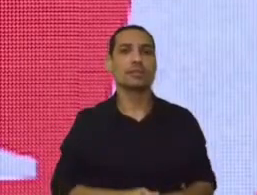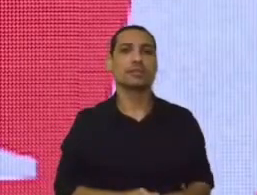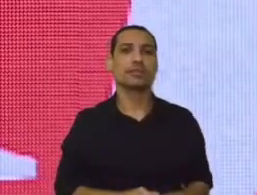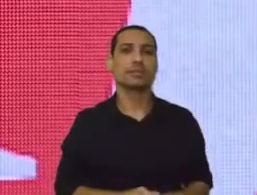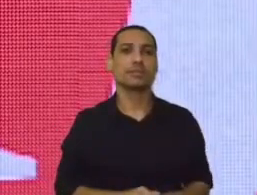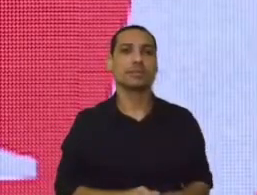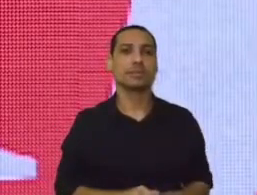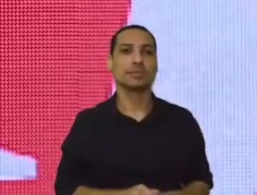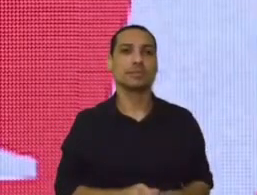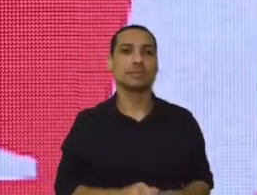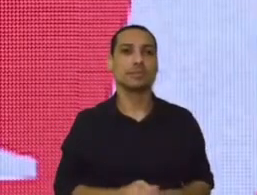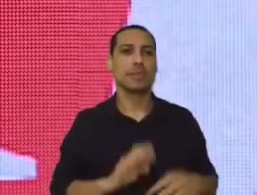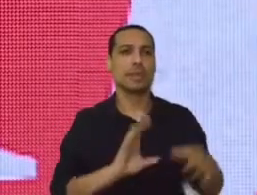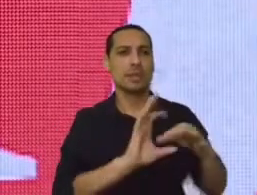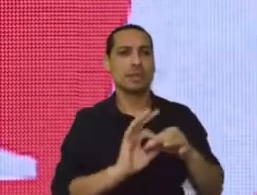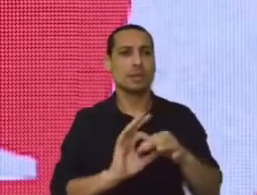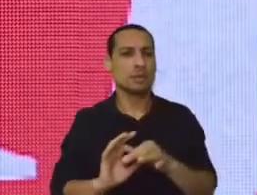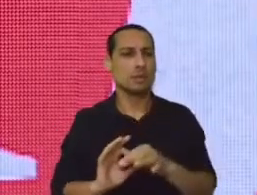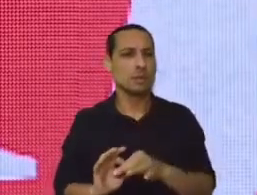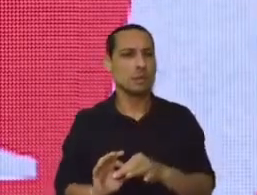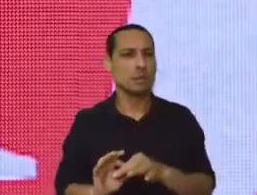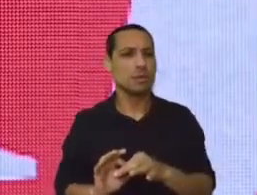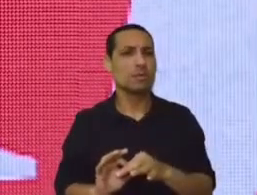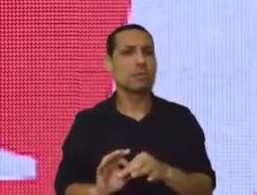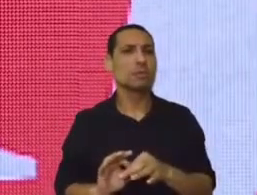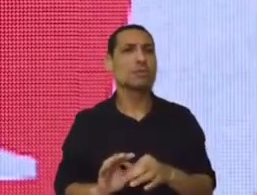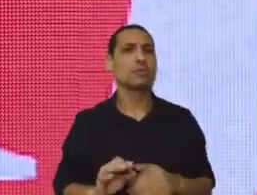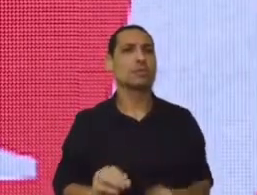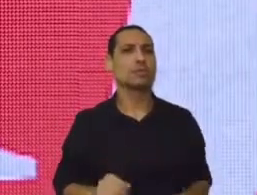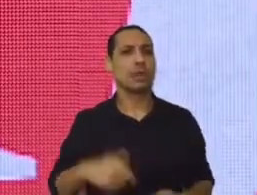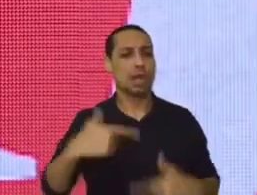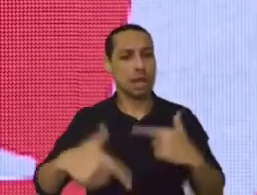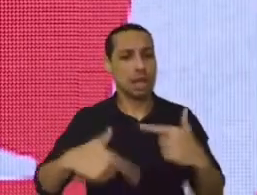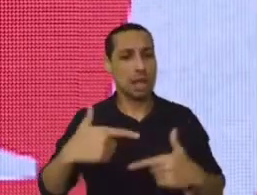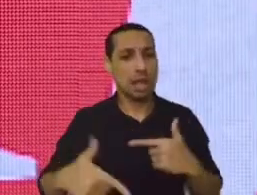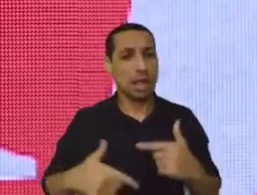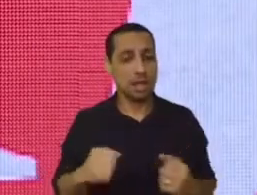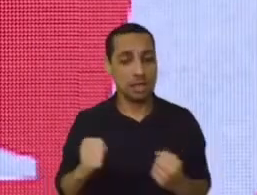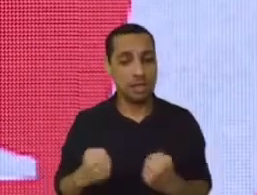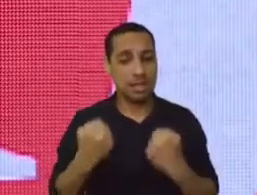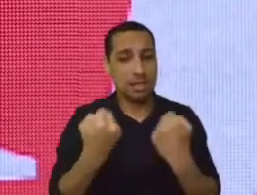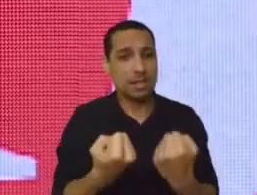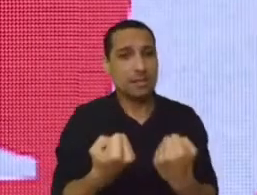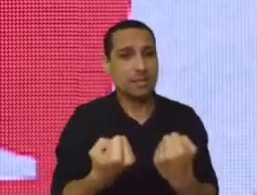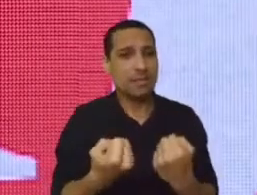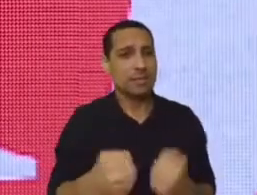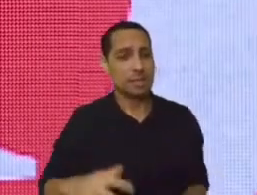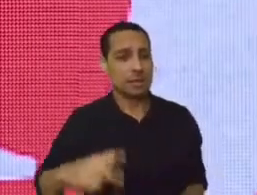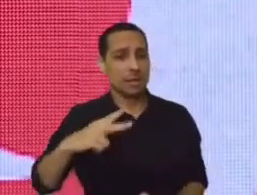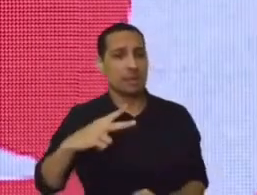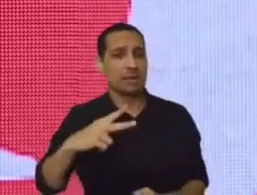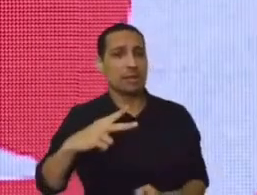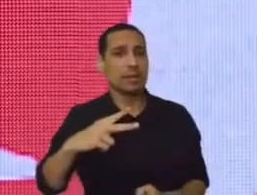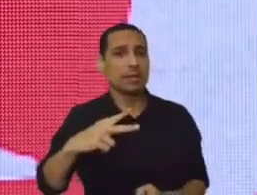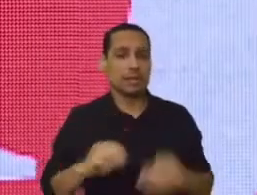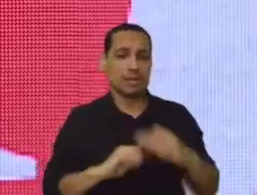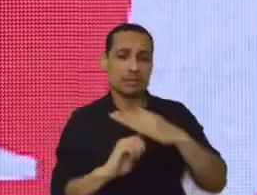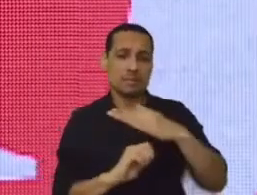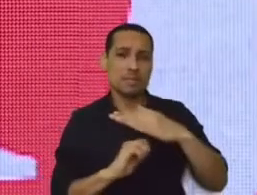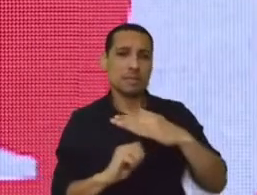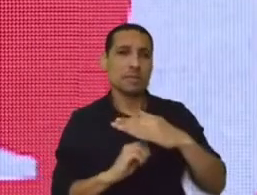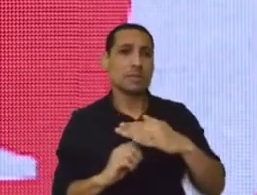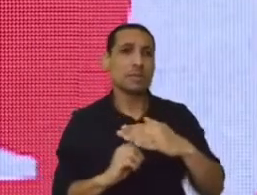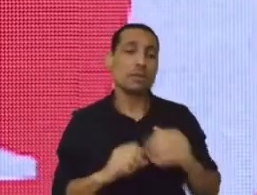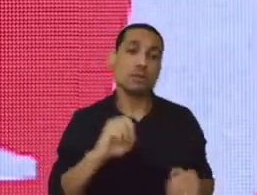da iniciativa privada, quem tem carteira assinada, e do setor público, quem é concursado. Quem não está nessa condição não cabe no nosso